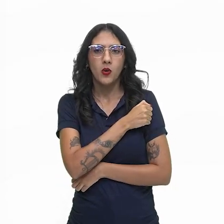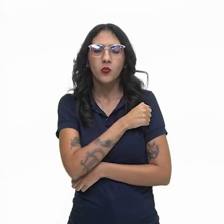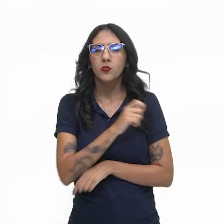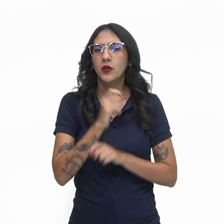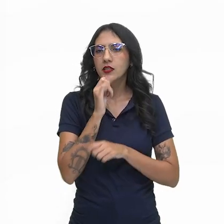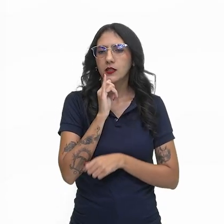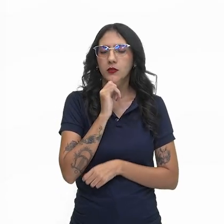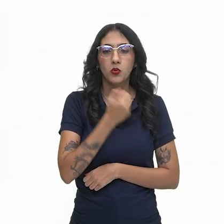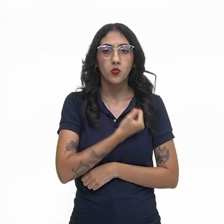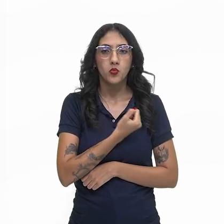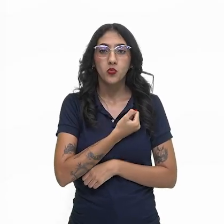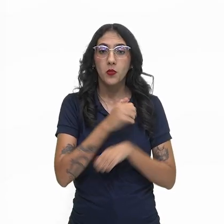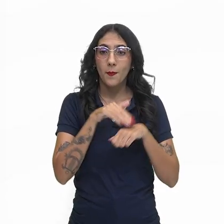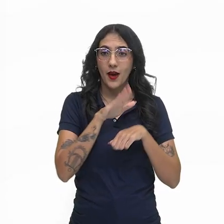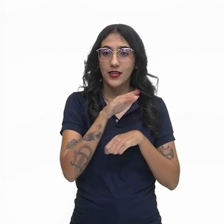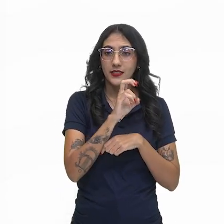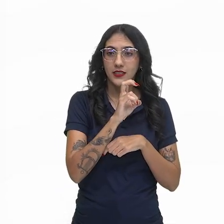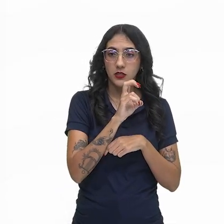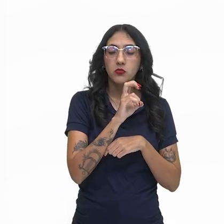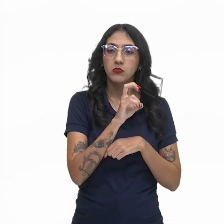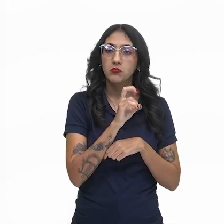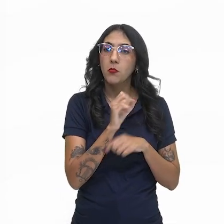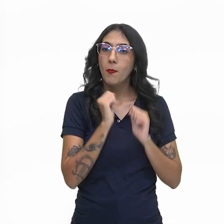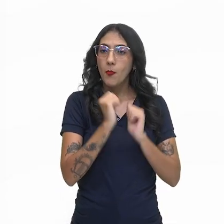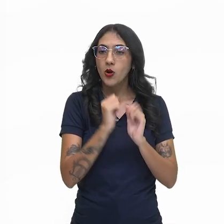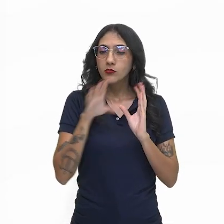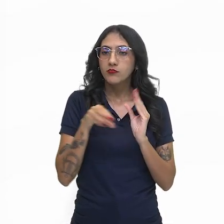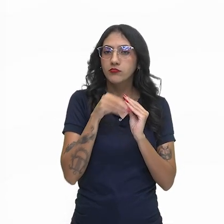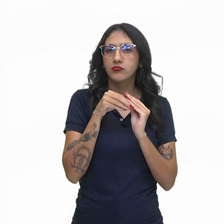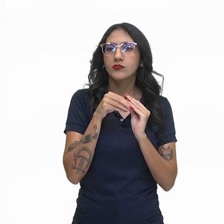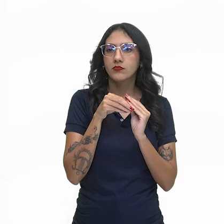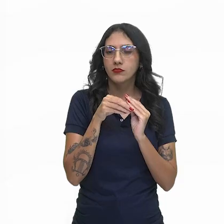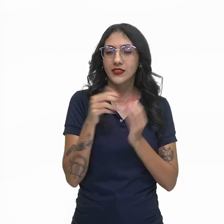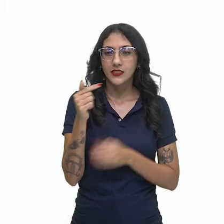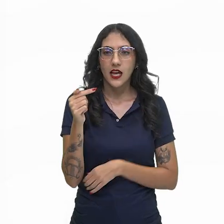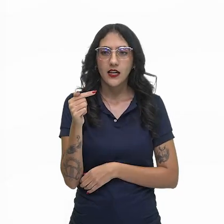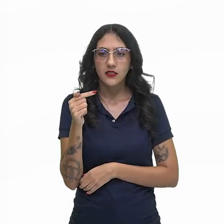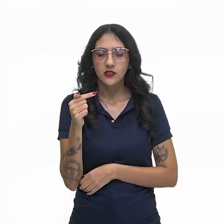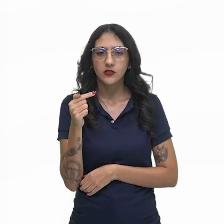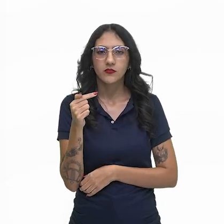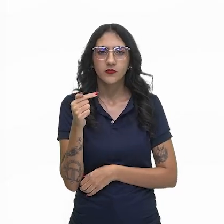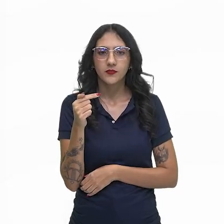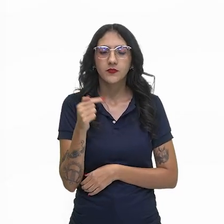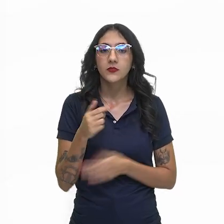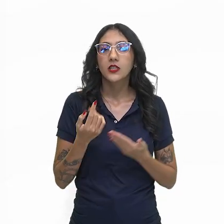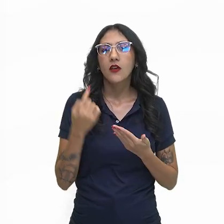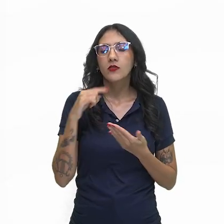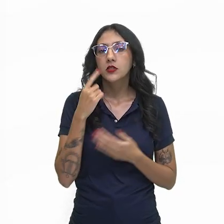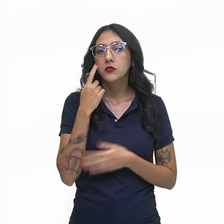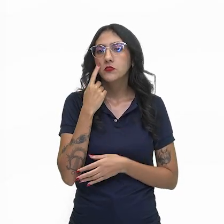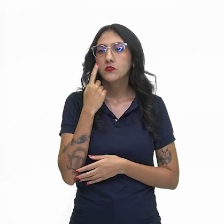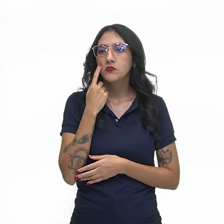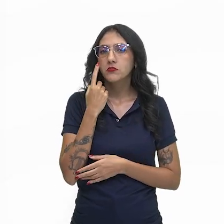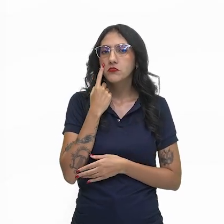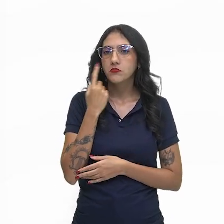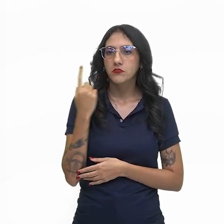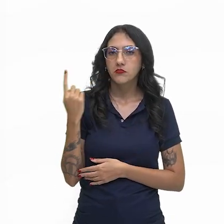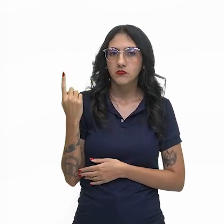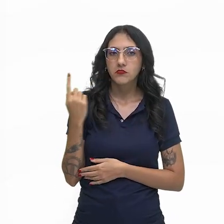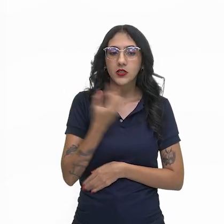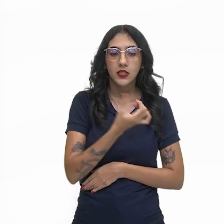5, eu arredondo. Logo, vai ser o quê? 7. Logo, você lê-se